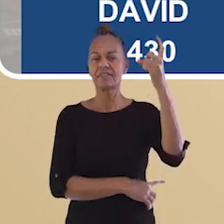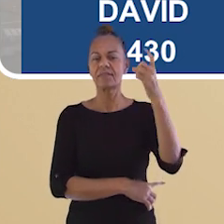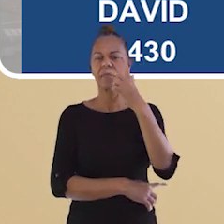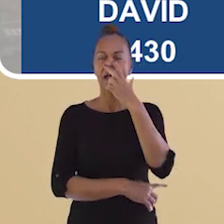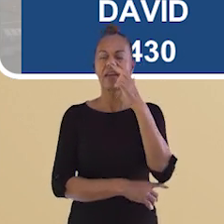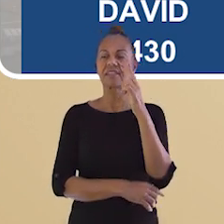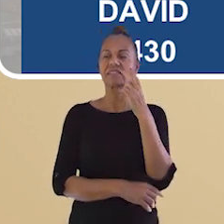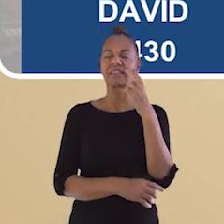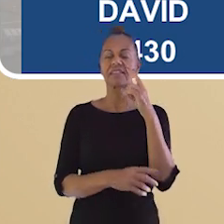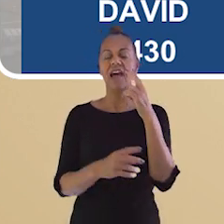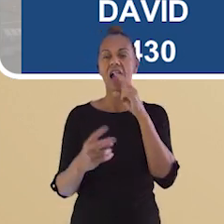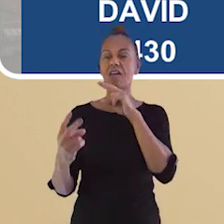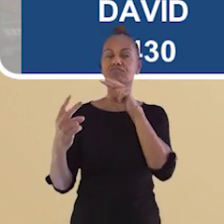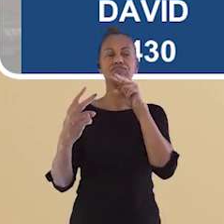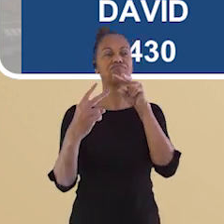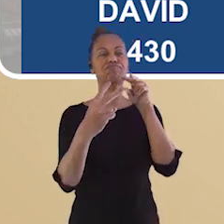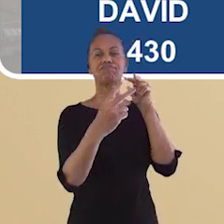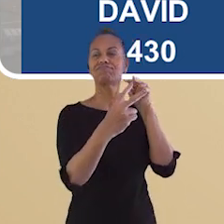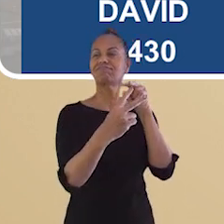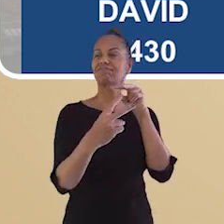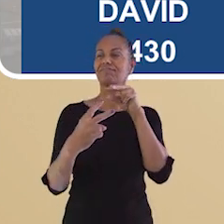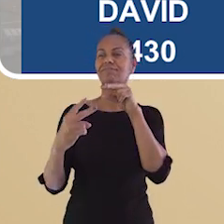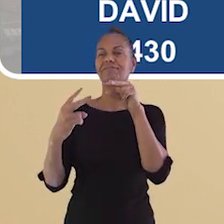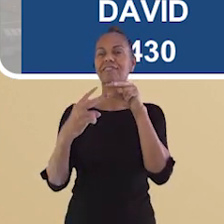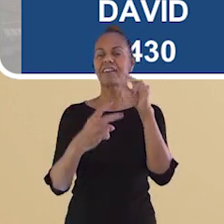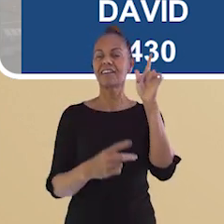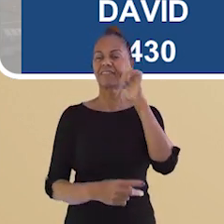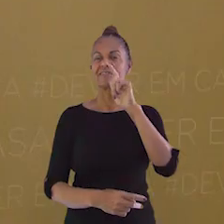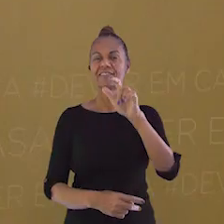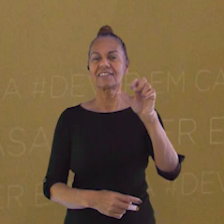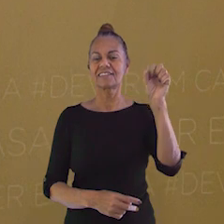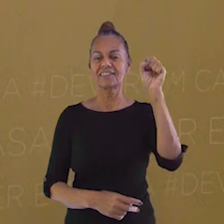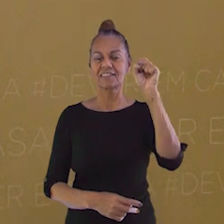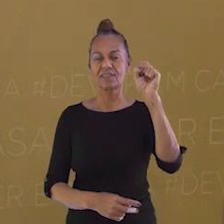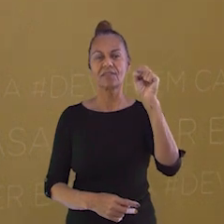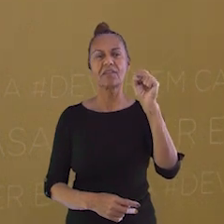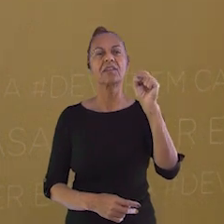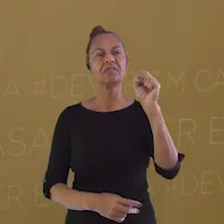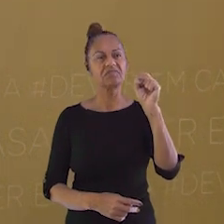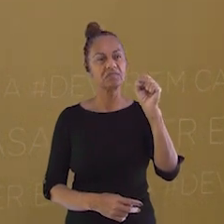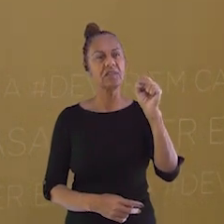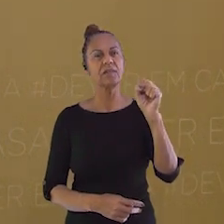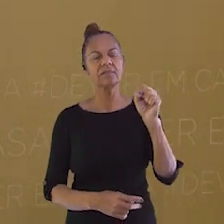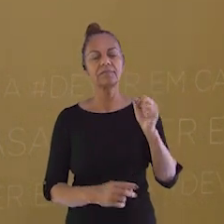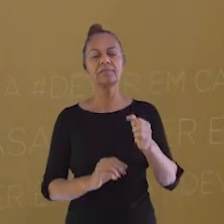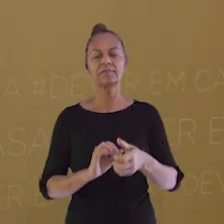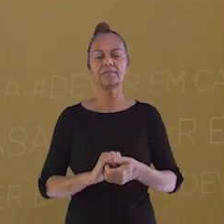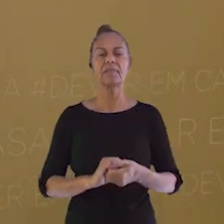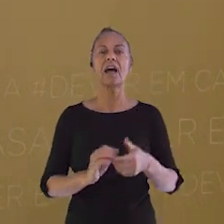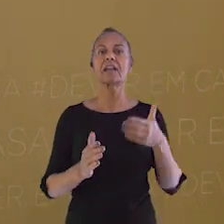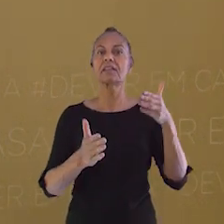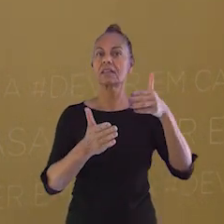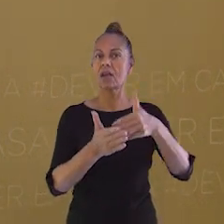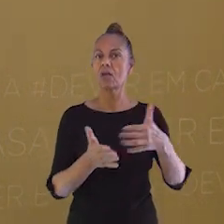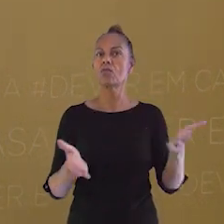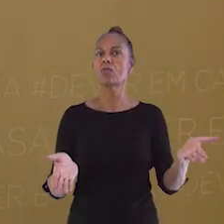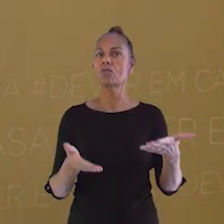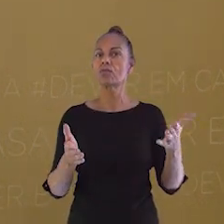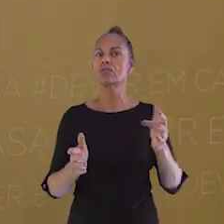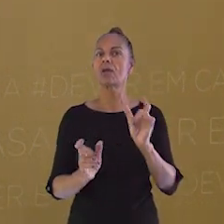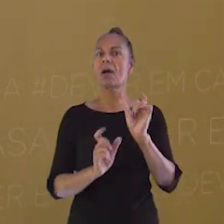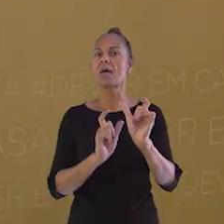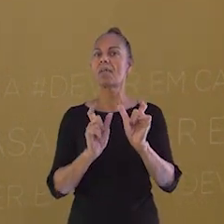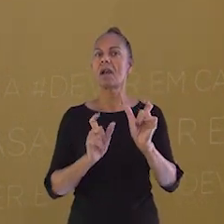para nós, sorrindo, depois de ter vencido o gigante. Ele era um verdadeiro gênio da escultura e merece todos os